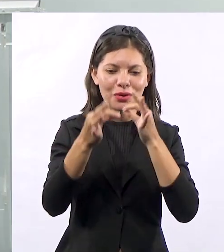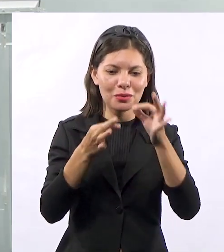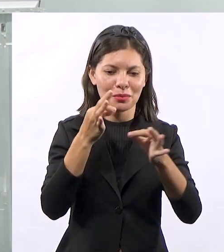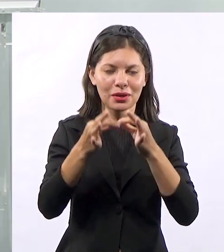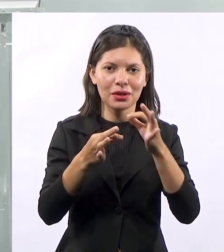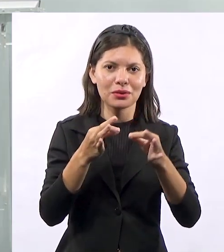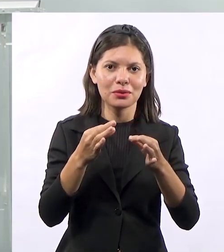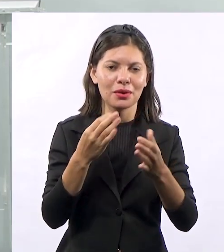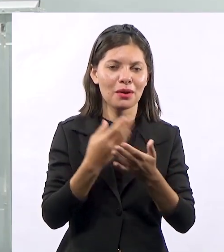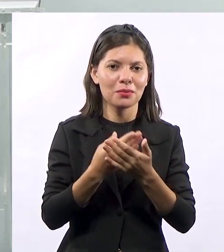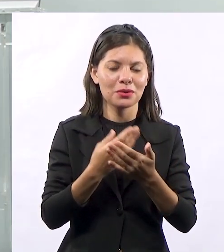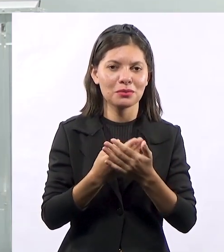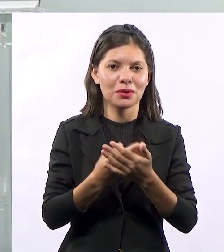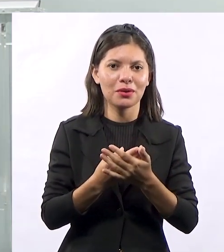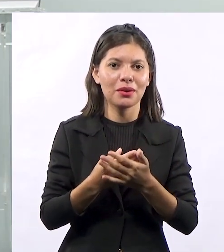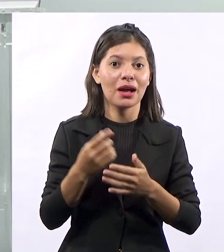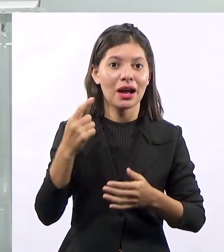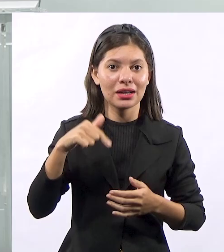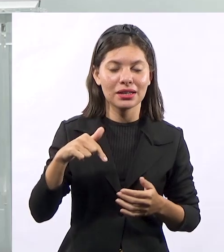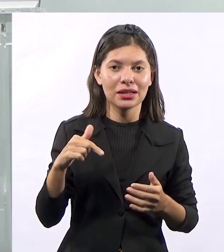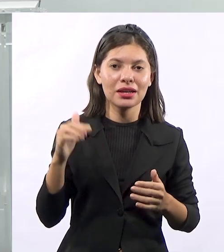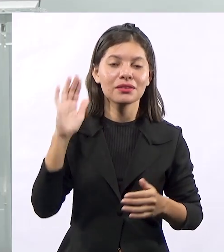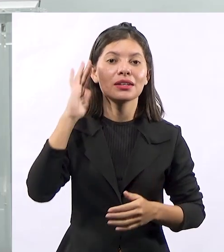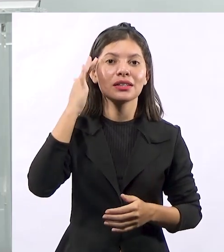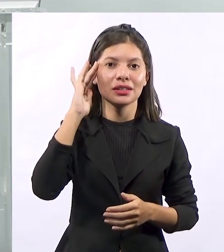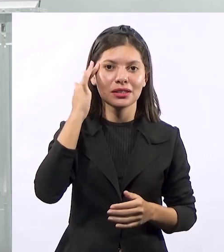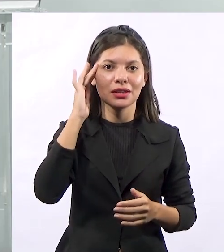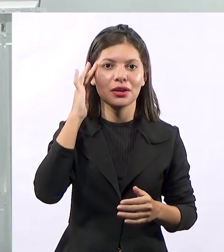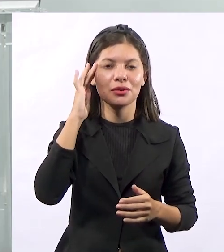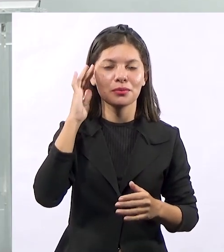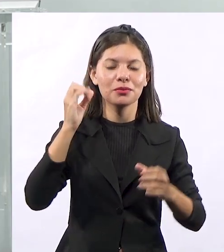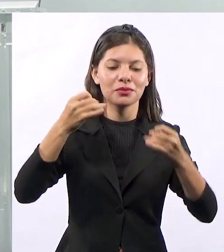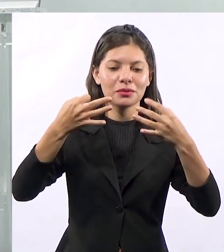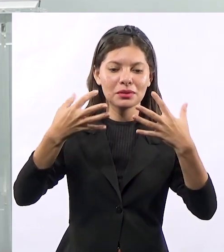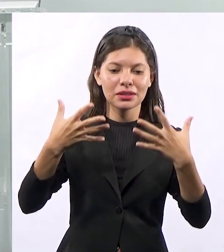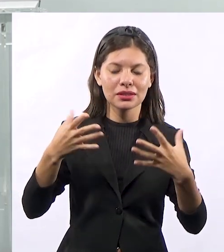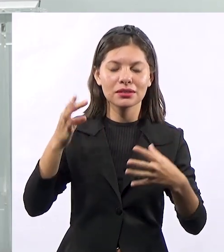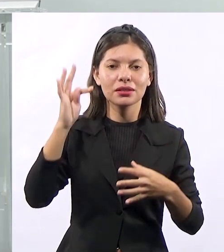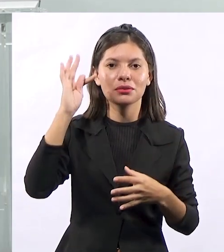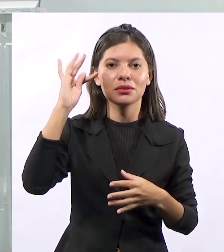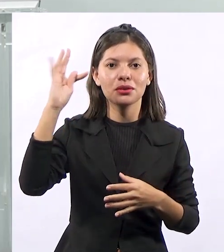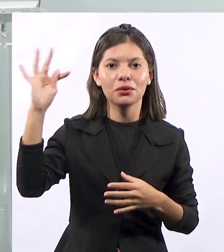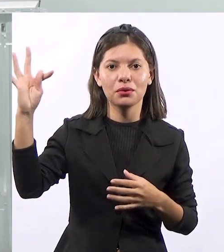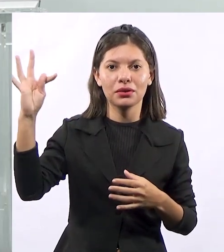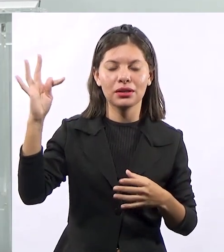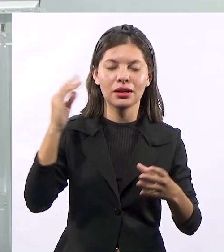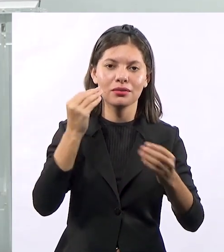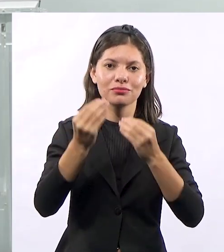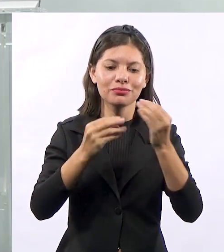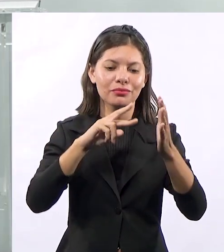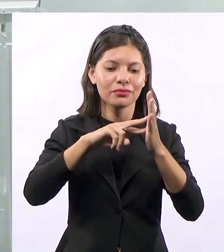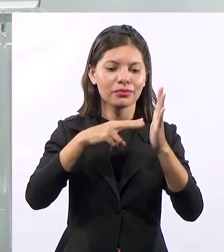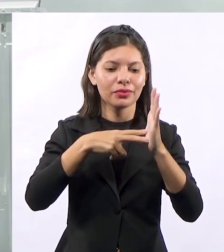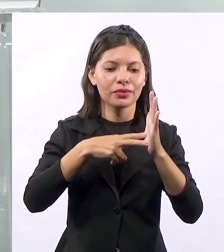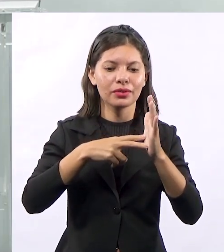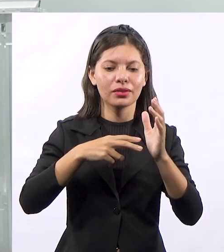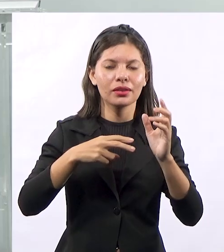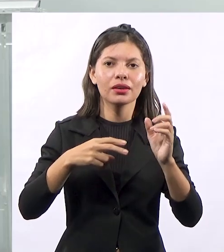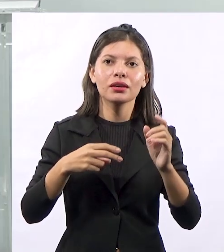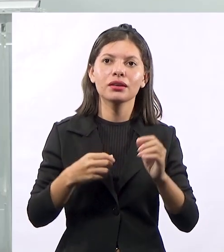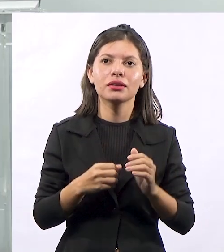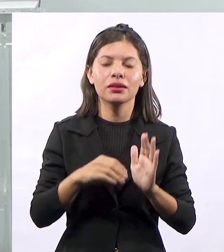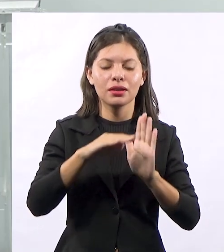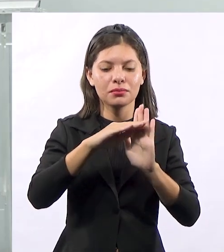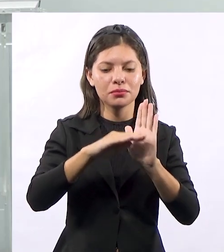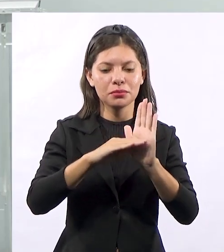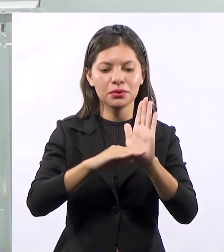próximo episódio, é claro, né? Aqui você entendeu o que é fundamentação teórica. Então, fundamentação teórica é levantar toda a bibliografia,